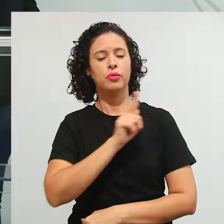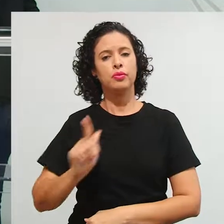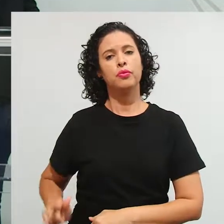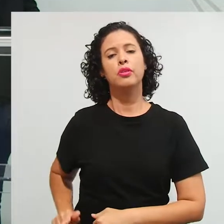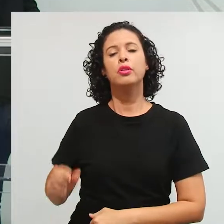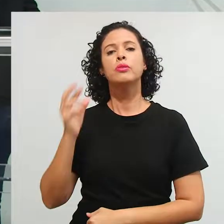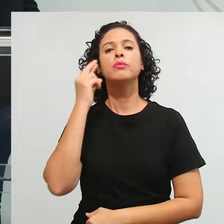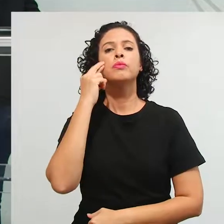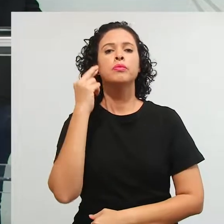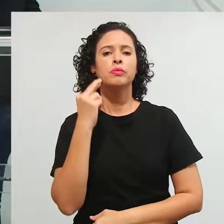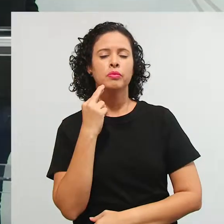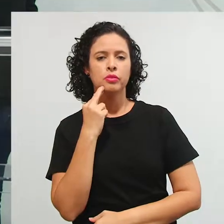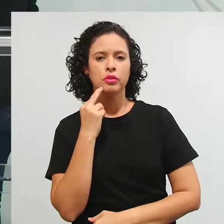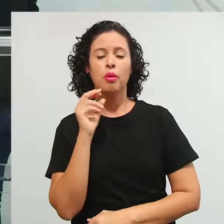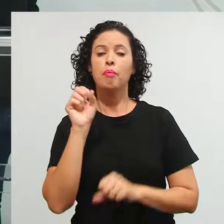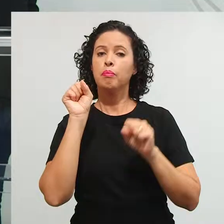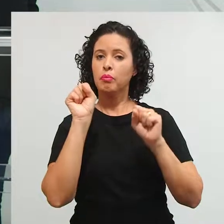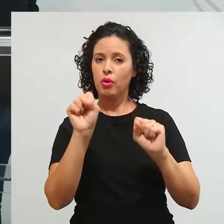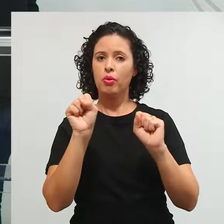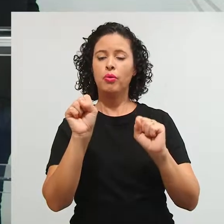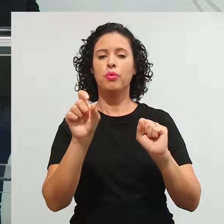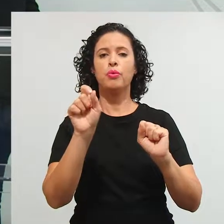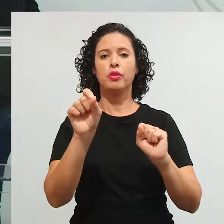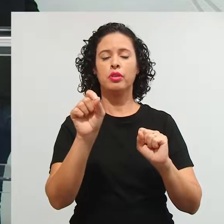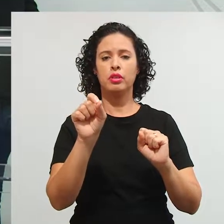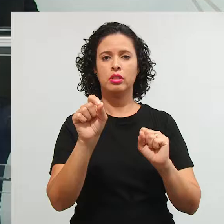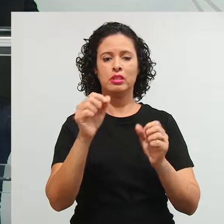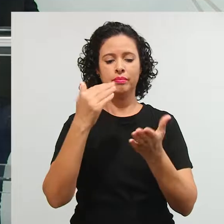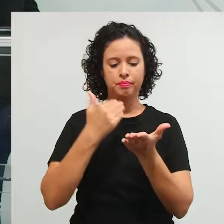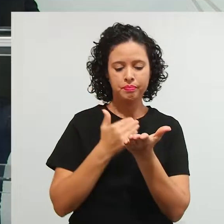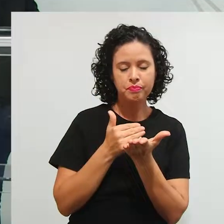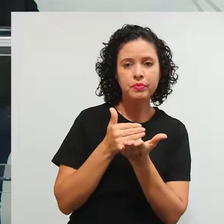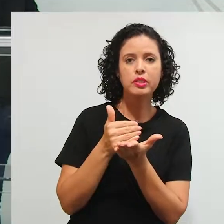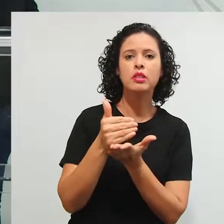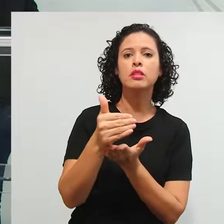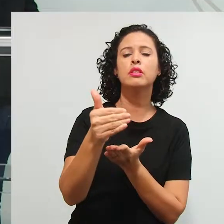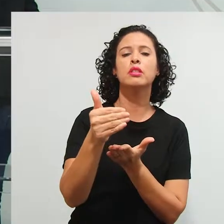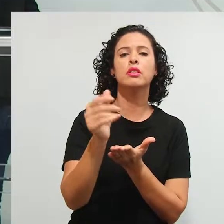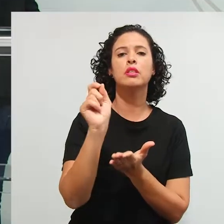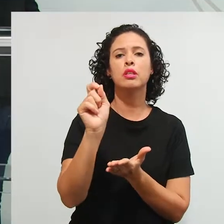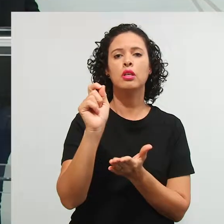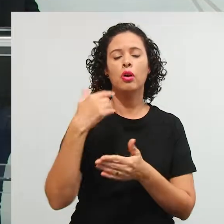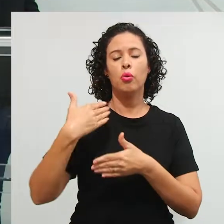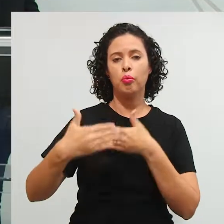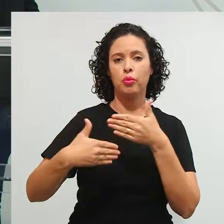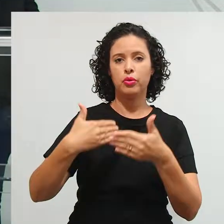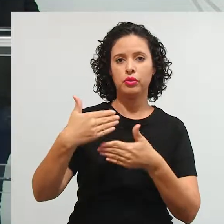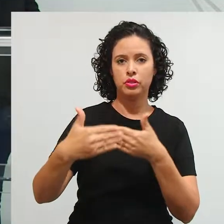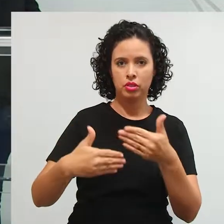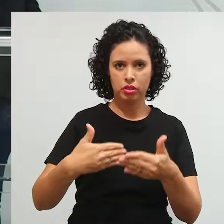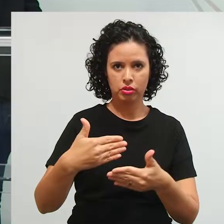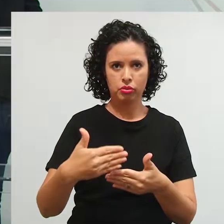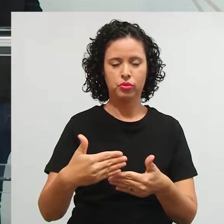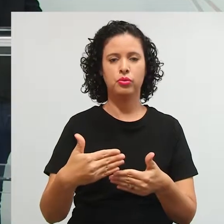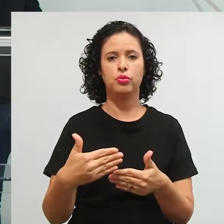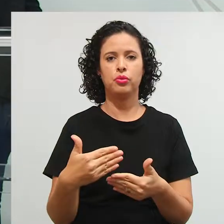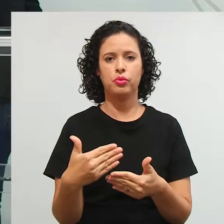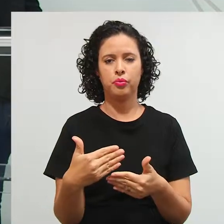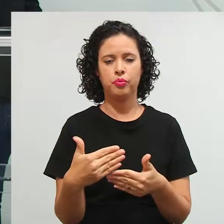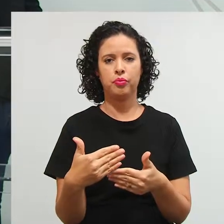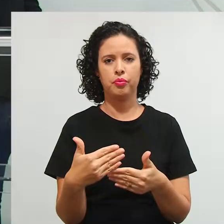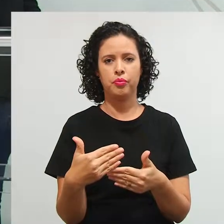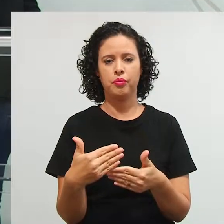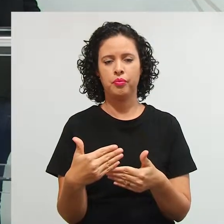de Rondônia poderá iniciar o processo